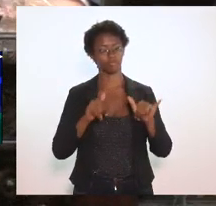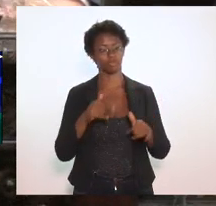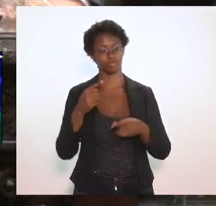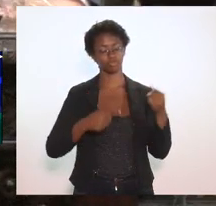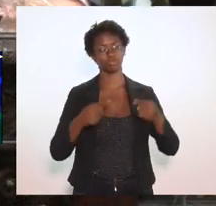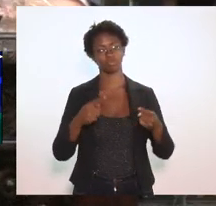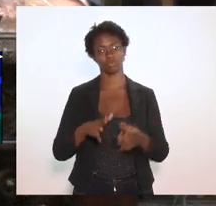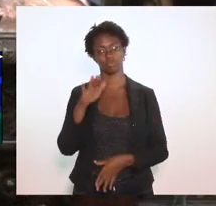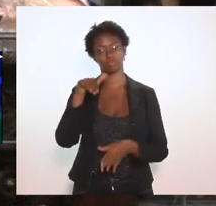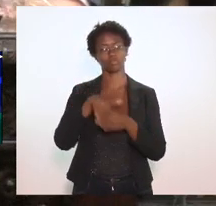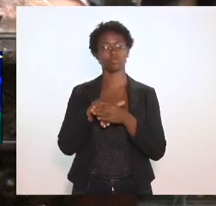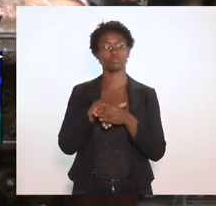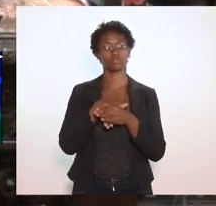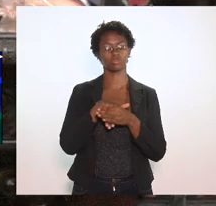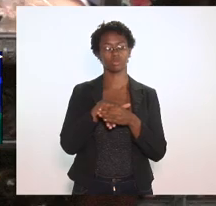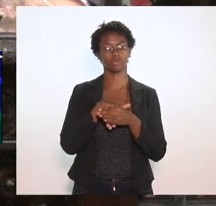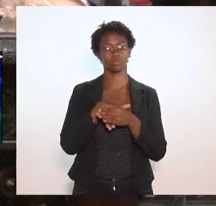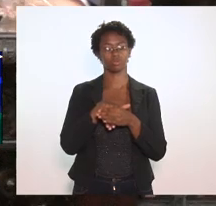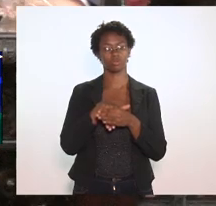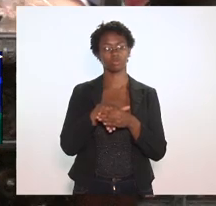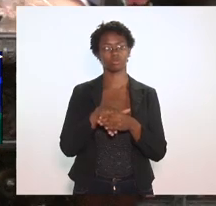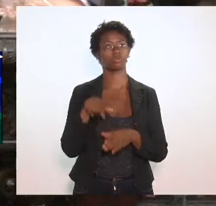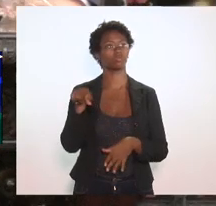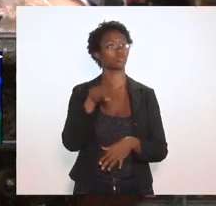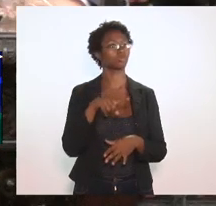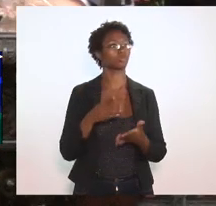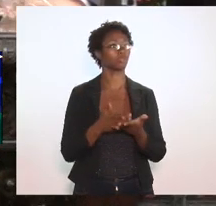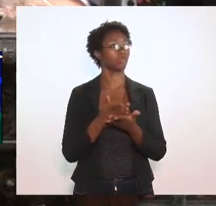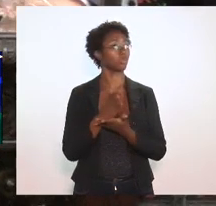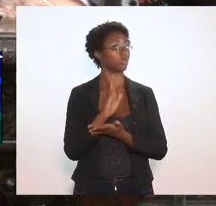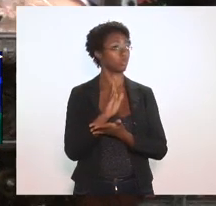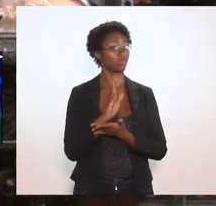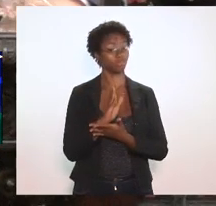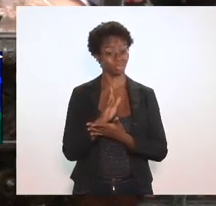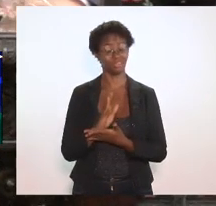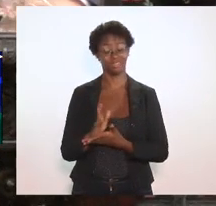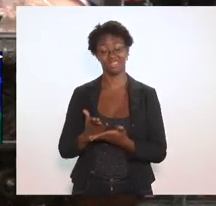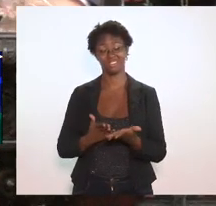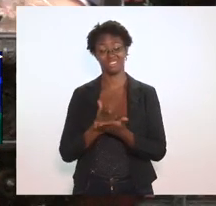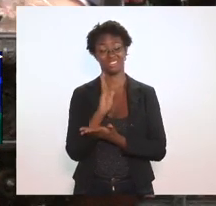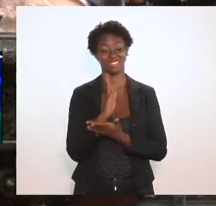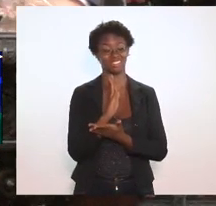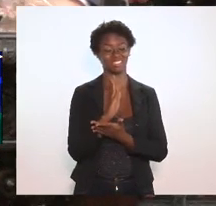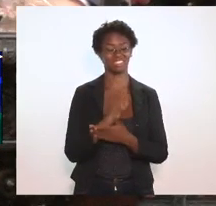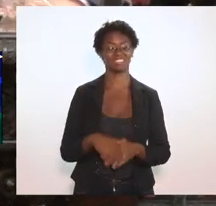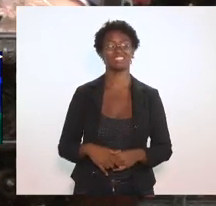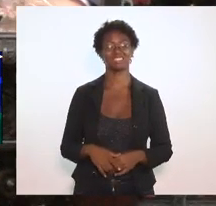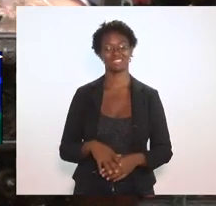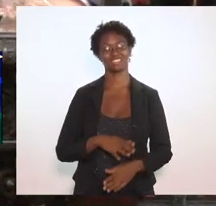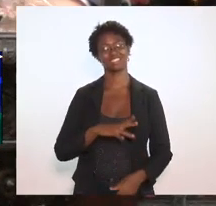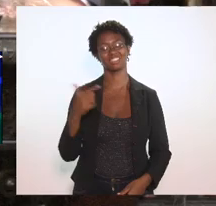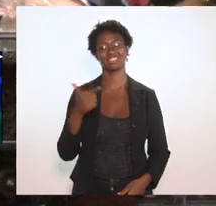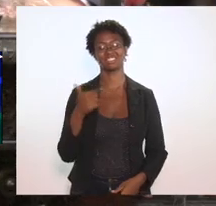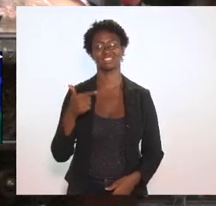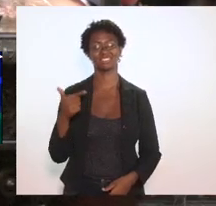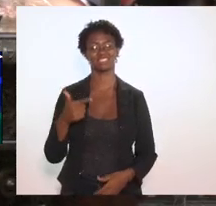discussão, em votação. Os senhores que aprovam permaneçam como estão. Aprovado, vai à